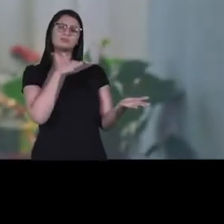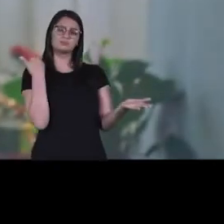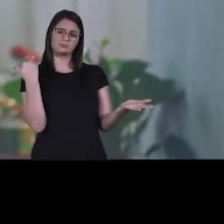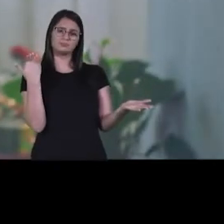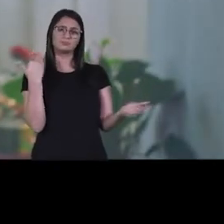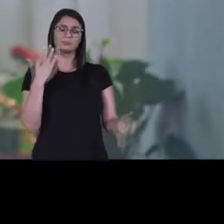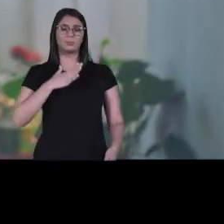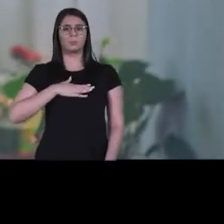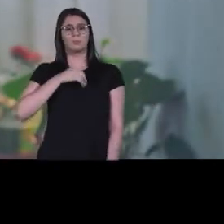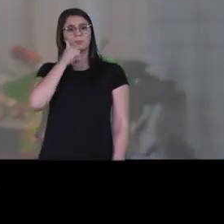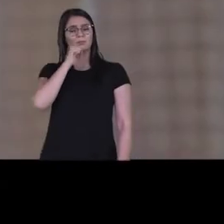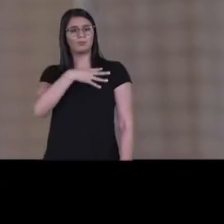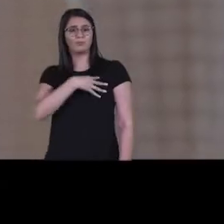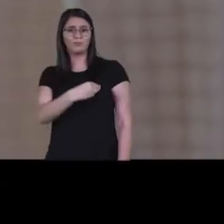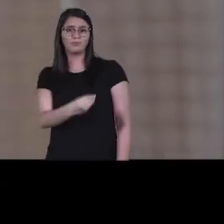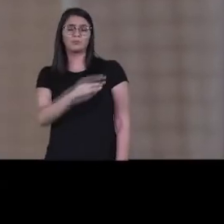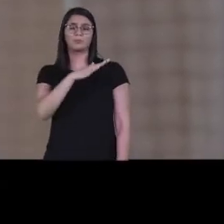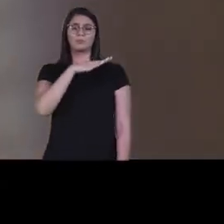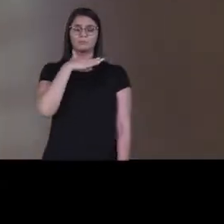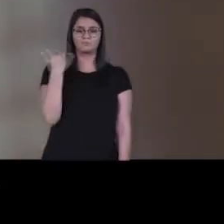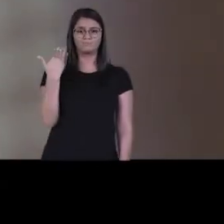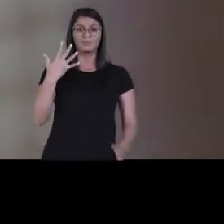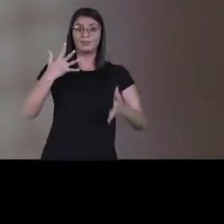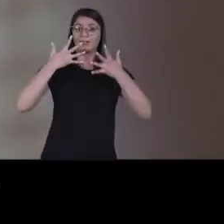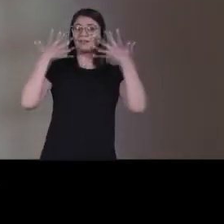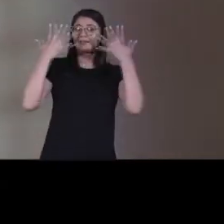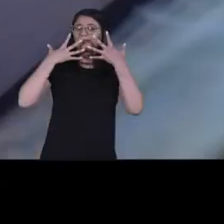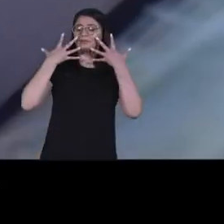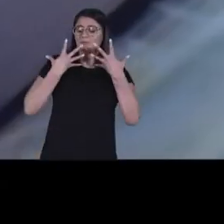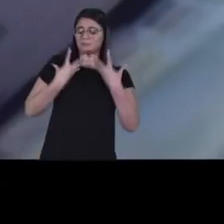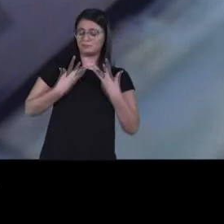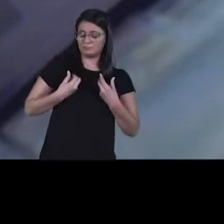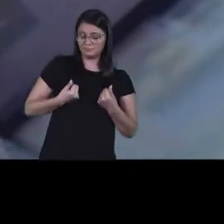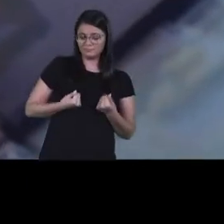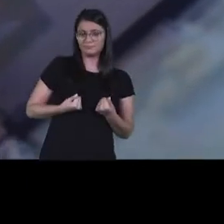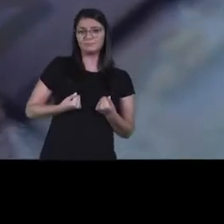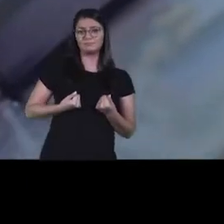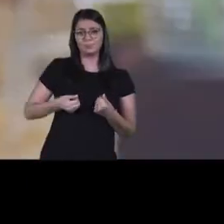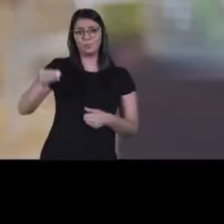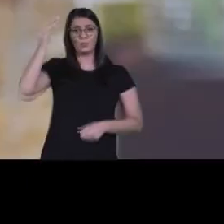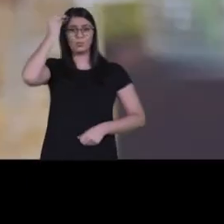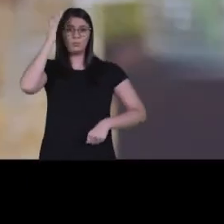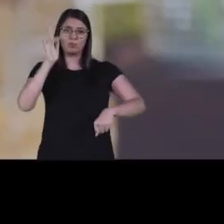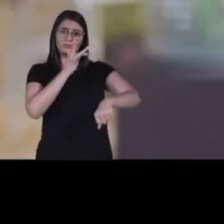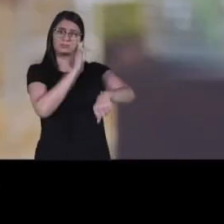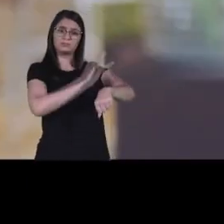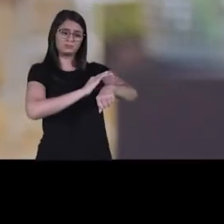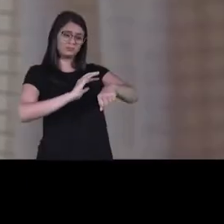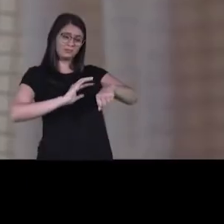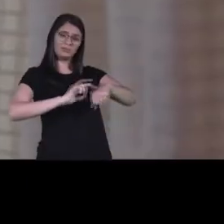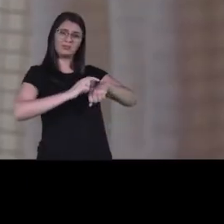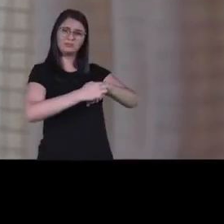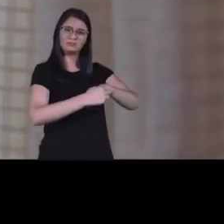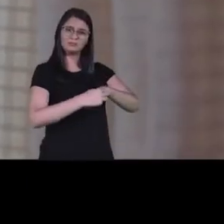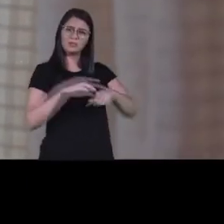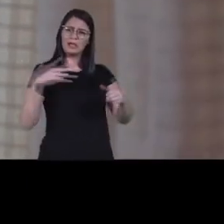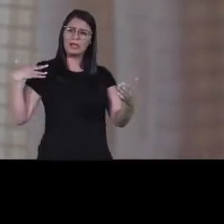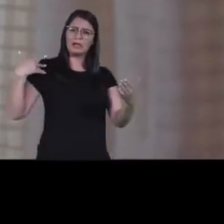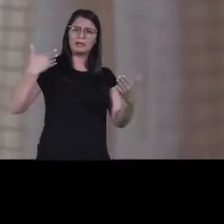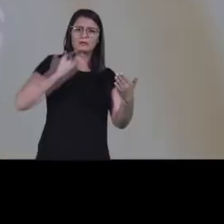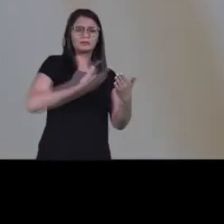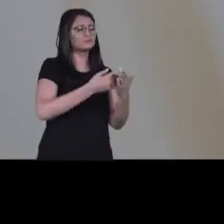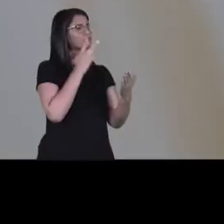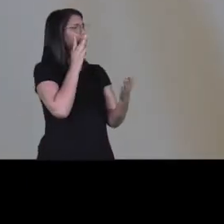Vaso de planta mata. Eu perdi a minha filha e a alegria de viver para dengue. Até hoje, eu